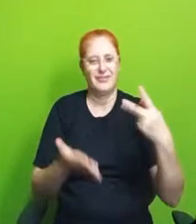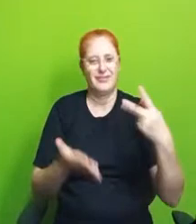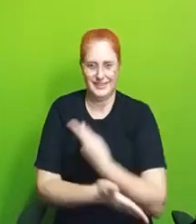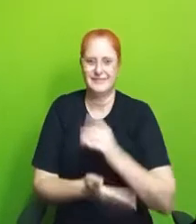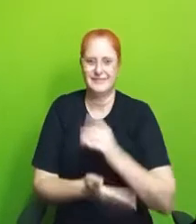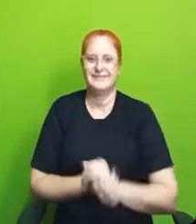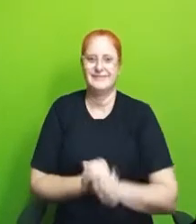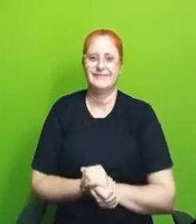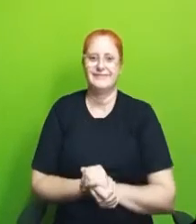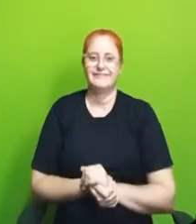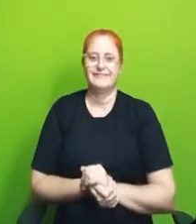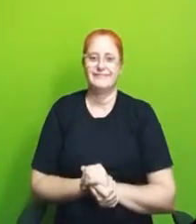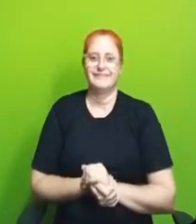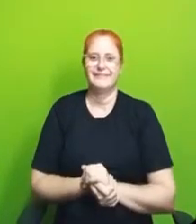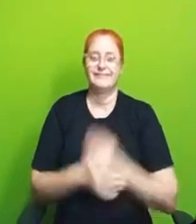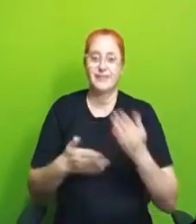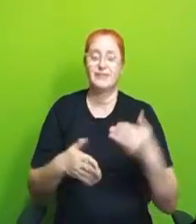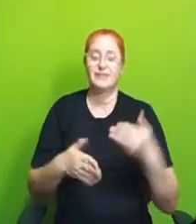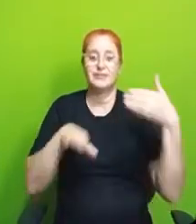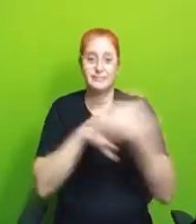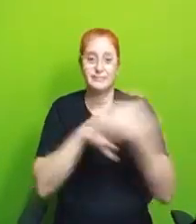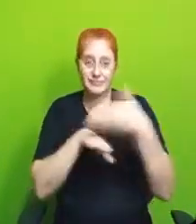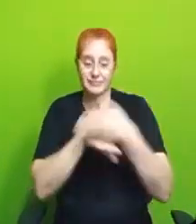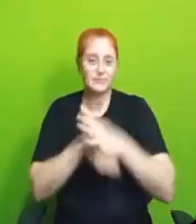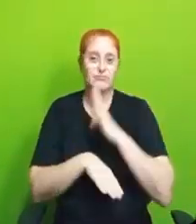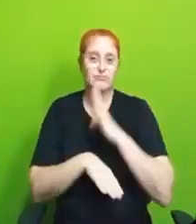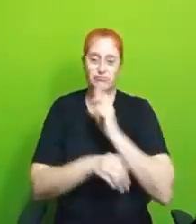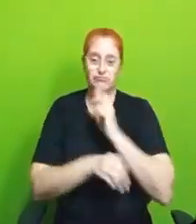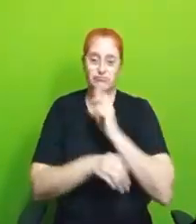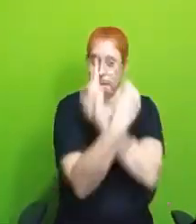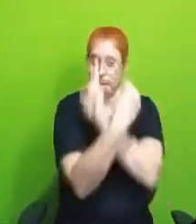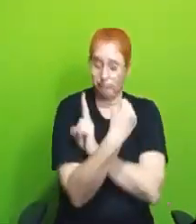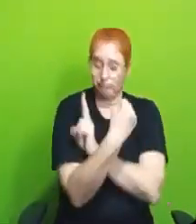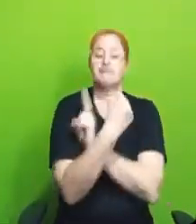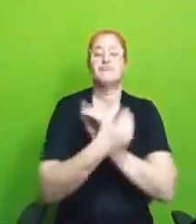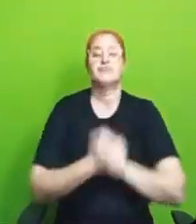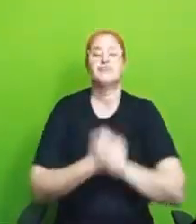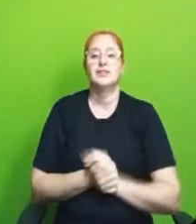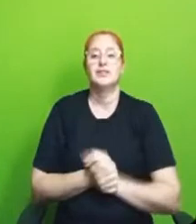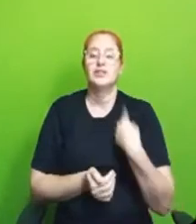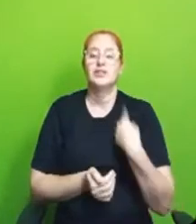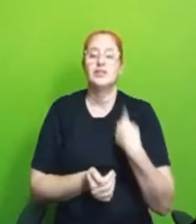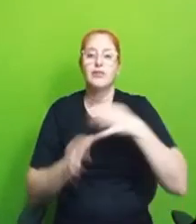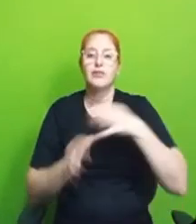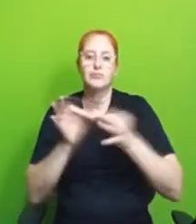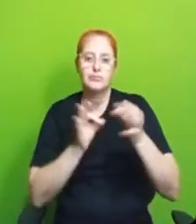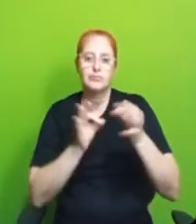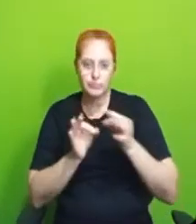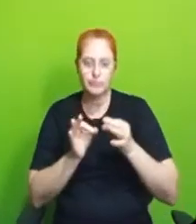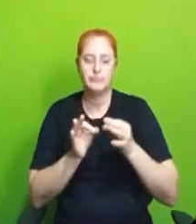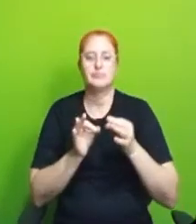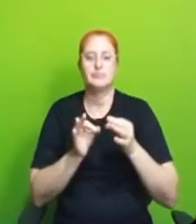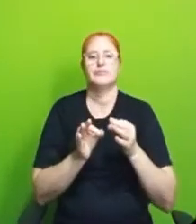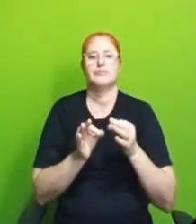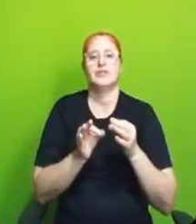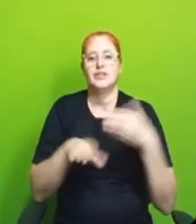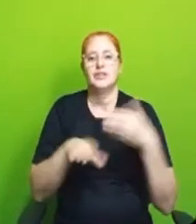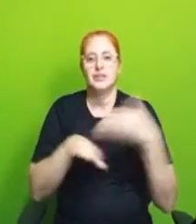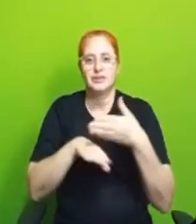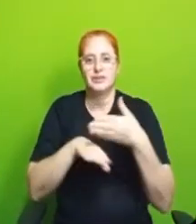Bom, para quem está entrando aqui e não conhece a Universidade Livre Feminista, a gente tem um projeto colaborativo criado pelo Cefêmea